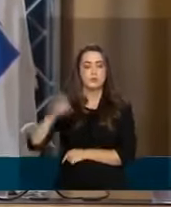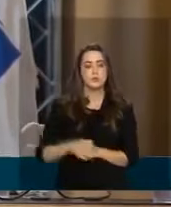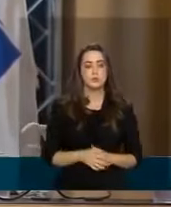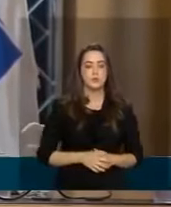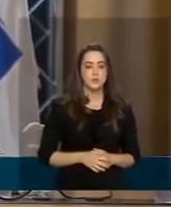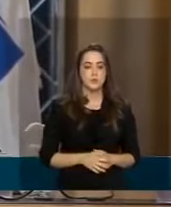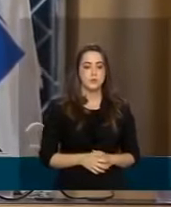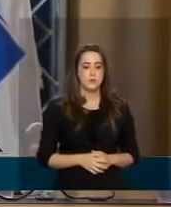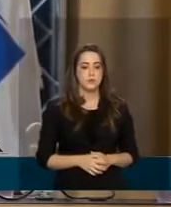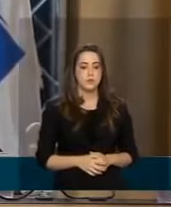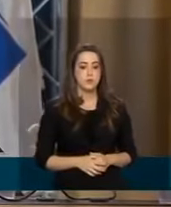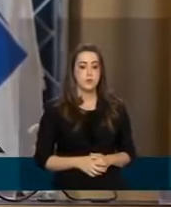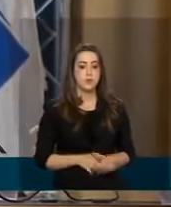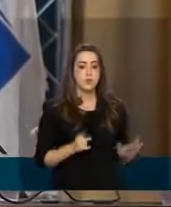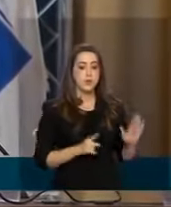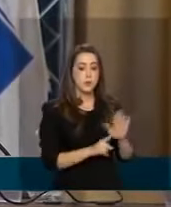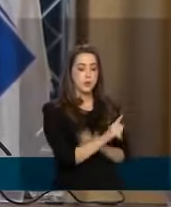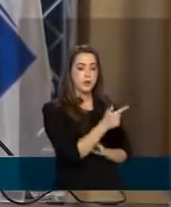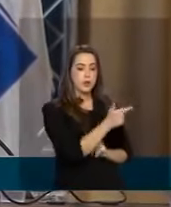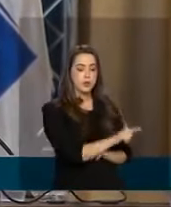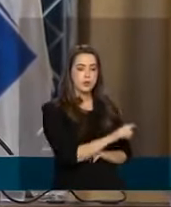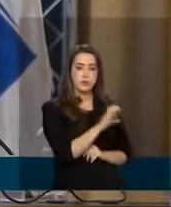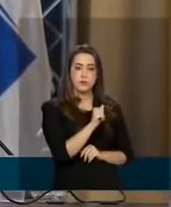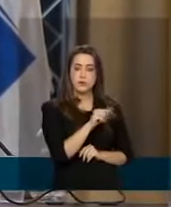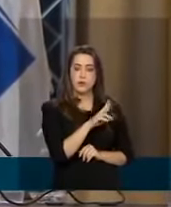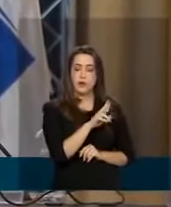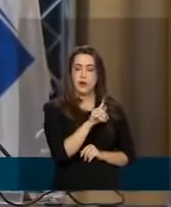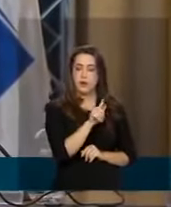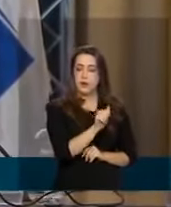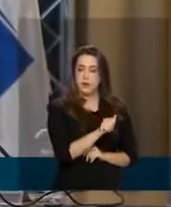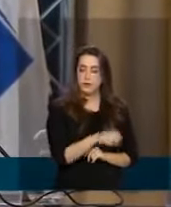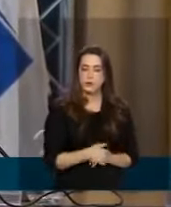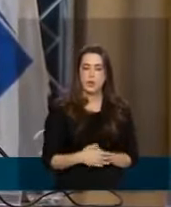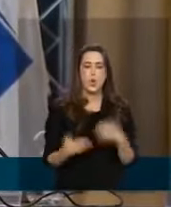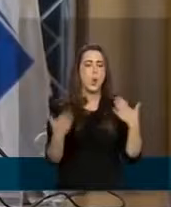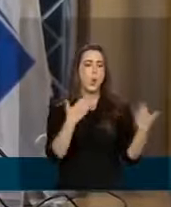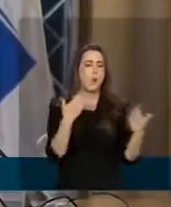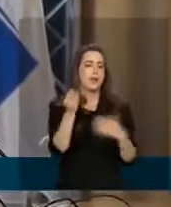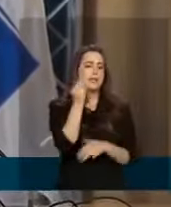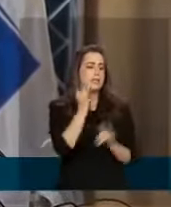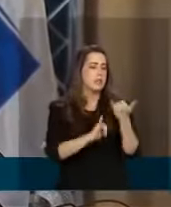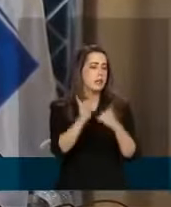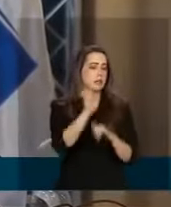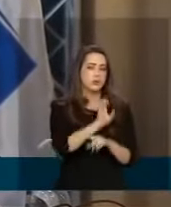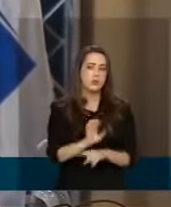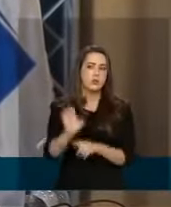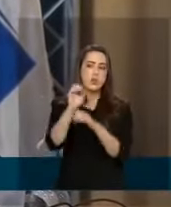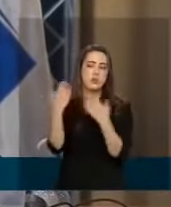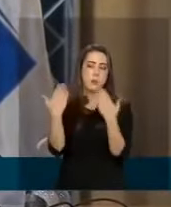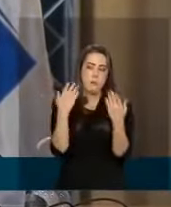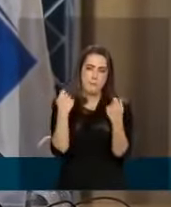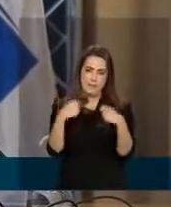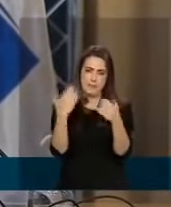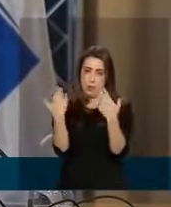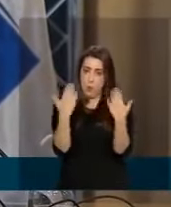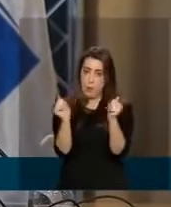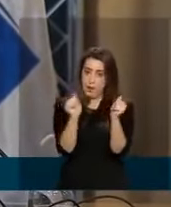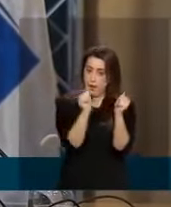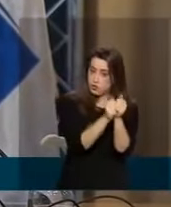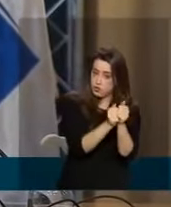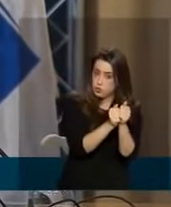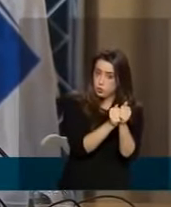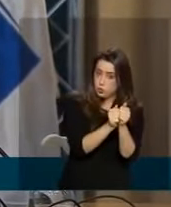Eu vou repetir aqui da CNN, da Carla Bird. Para analisar o mapa de testes realizados nos estados, é necessário comparar com